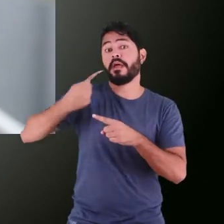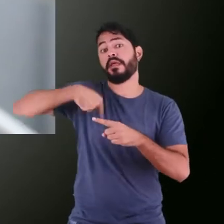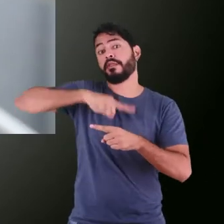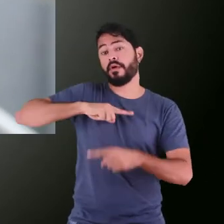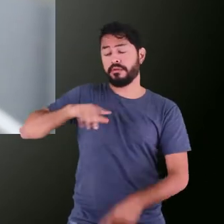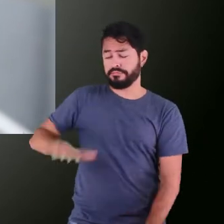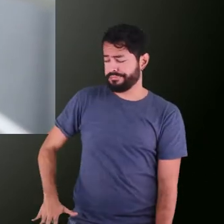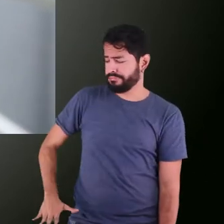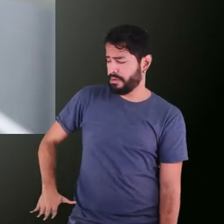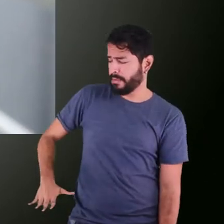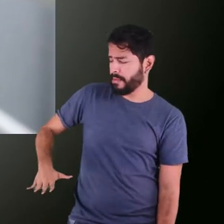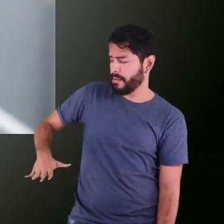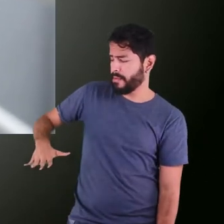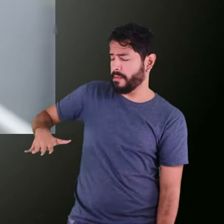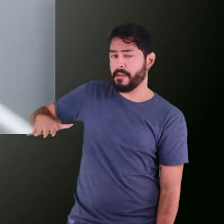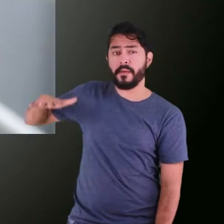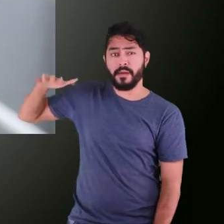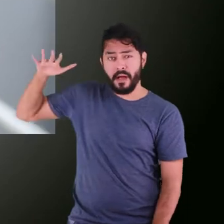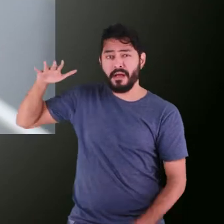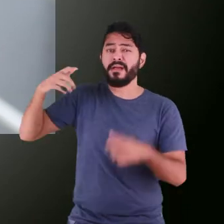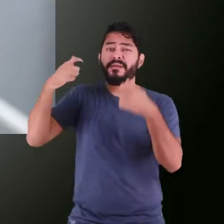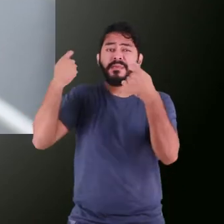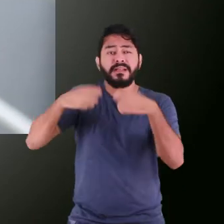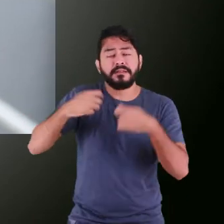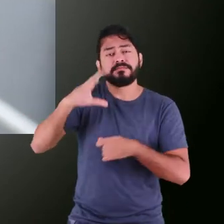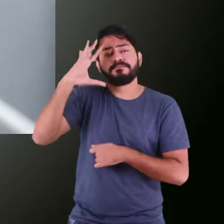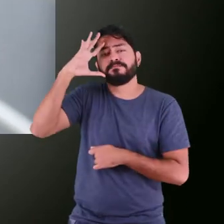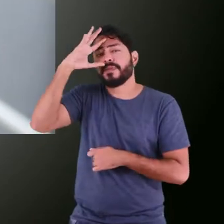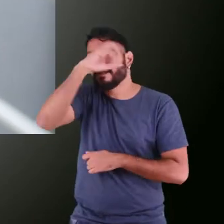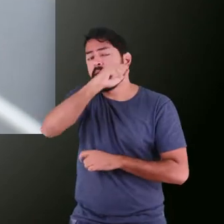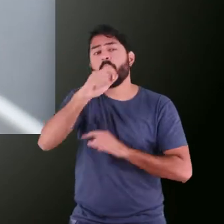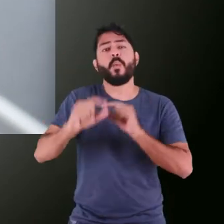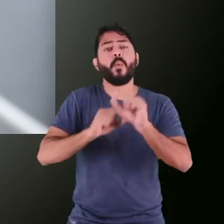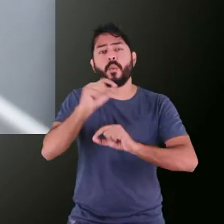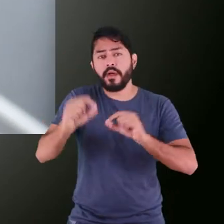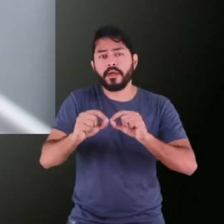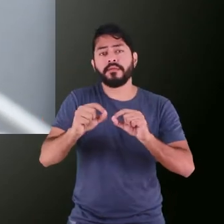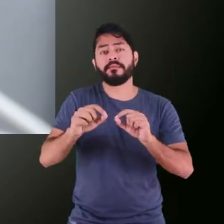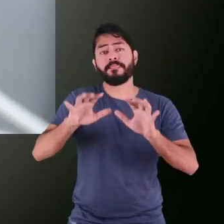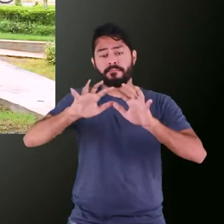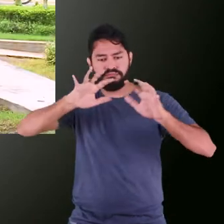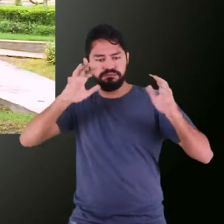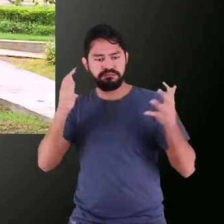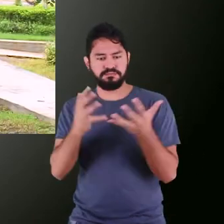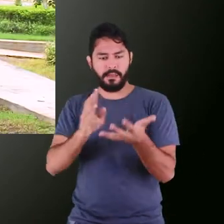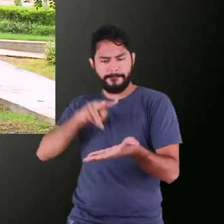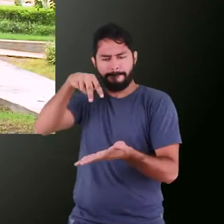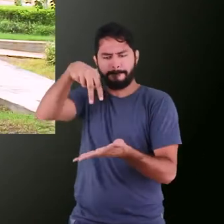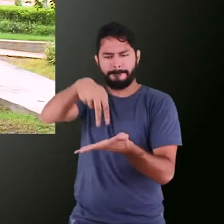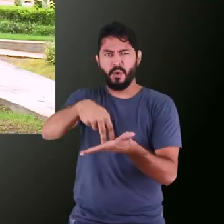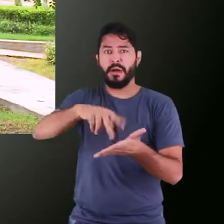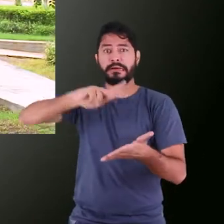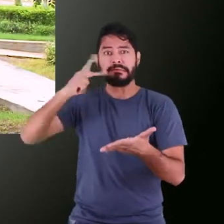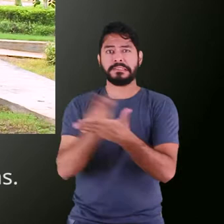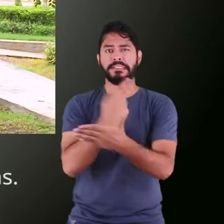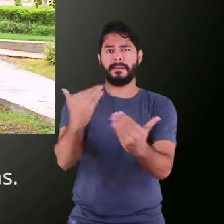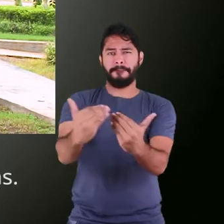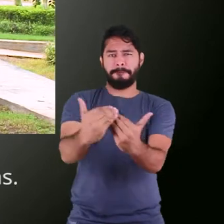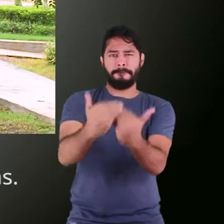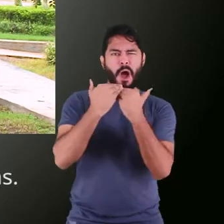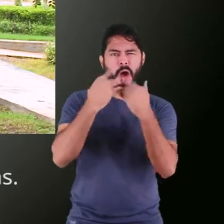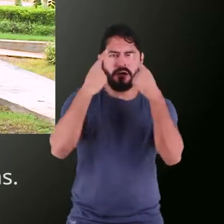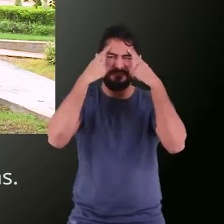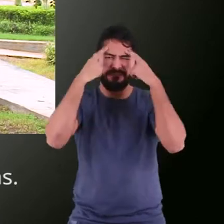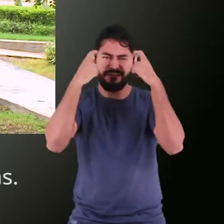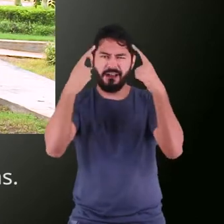resiliente, porque desde criança a gente precisa ter compreensão que estar no